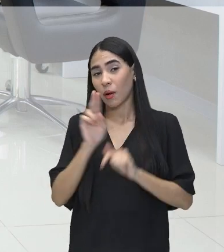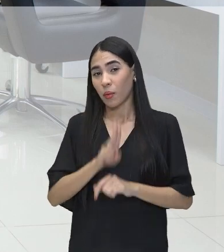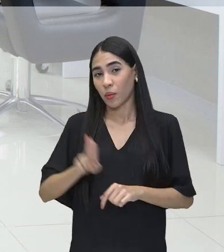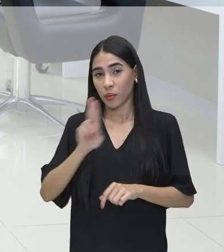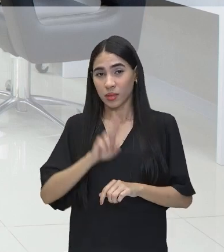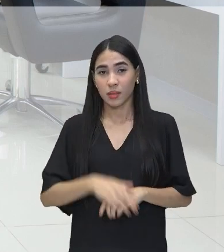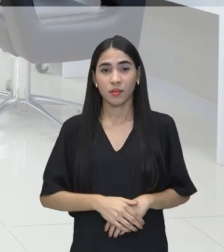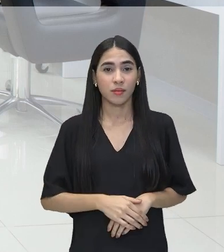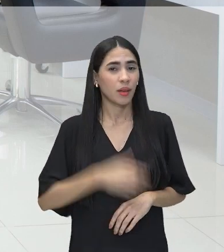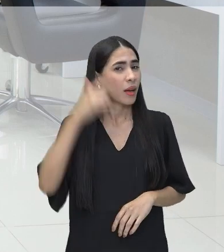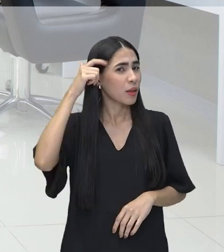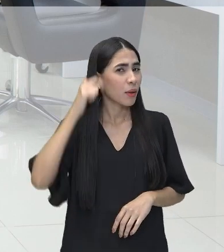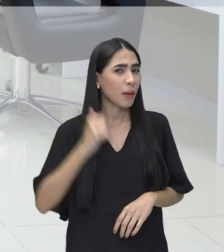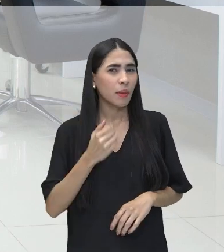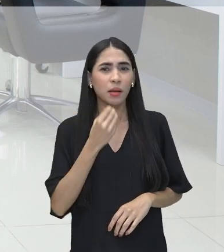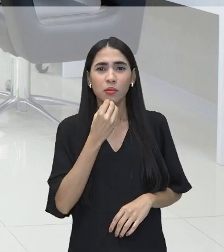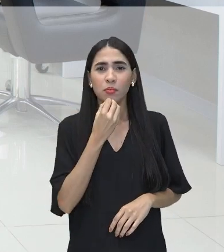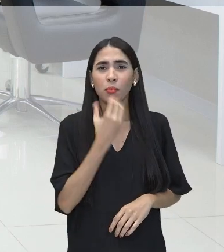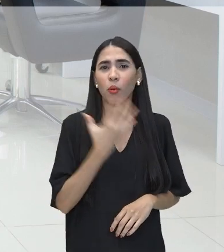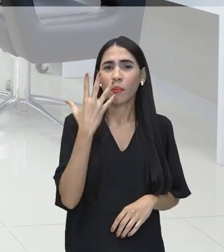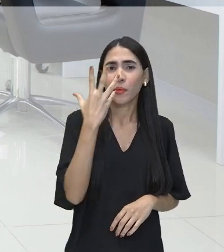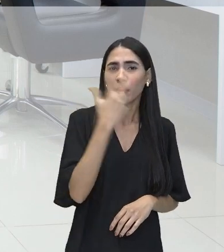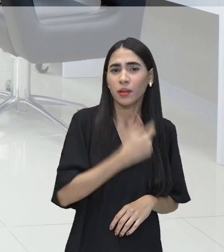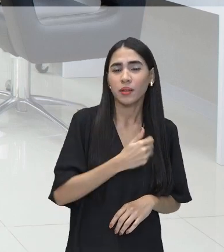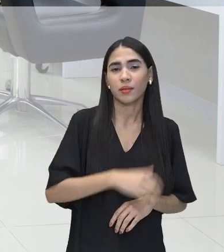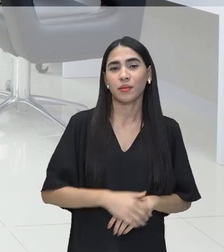seu cabelo é tão bonito, Quimiquinha.